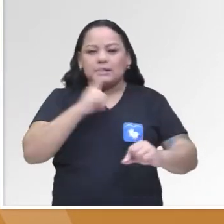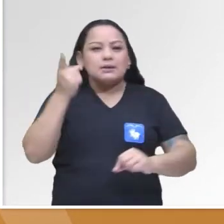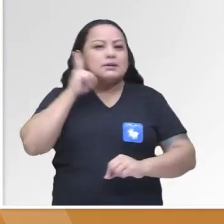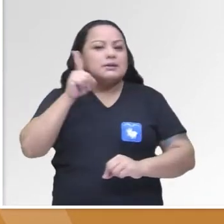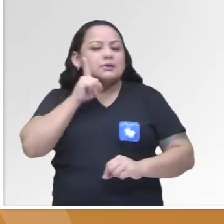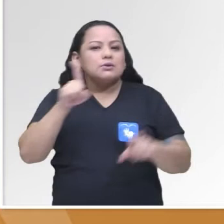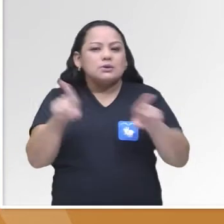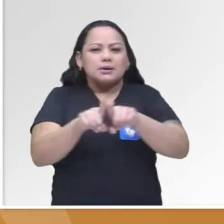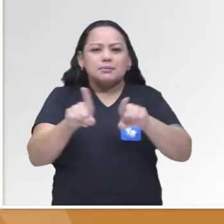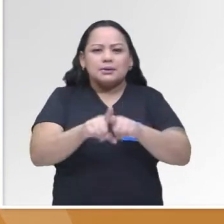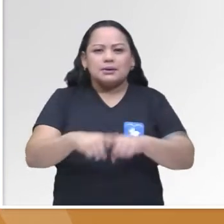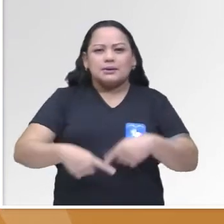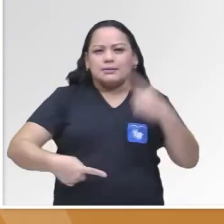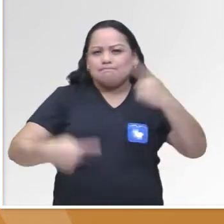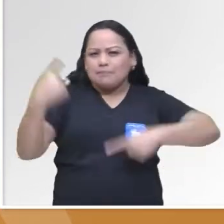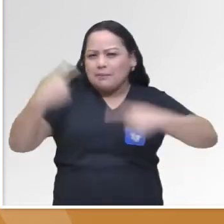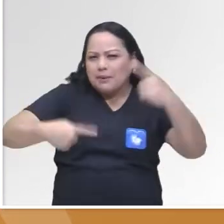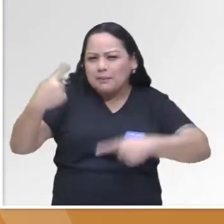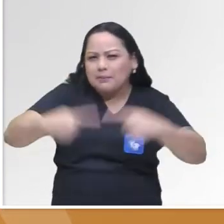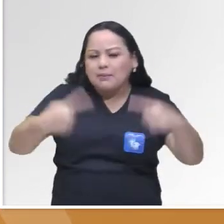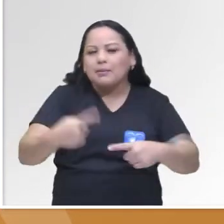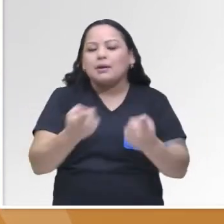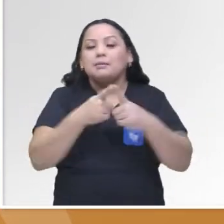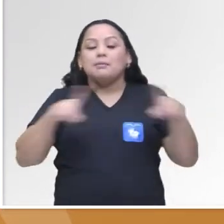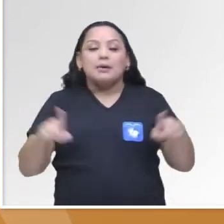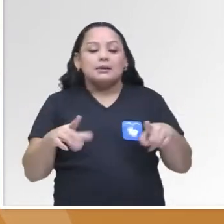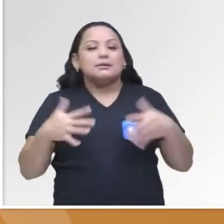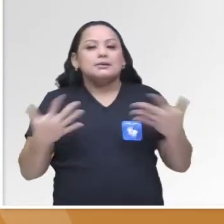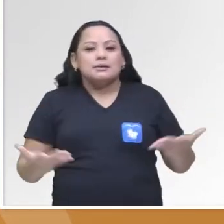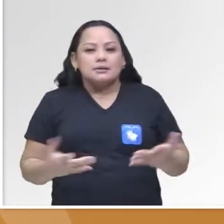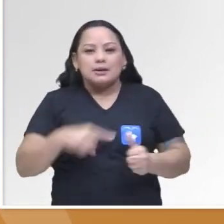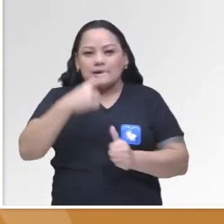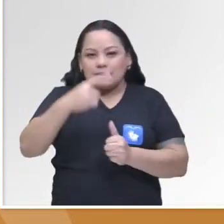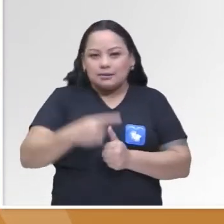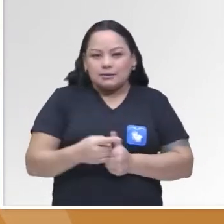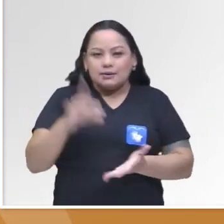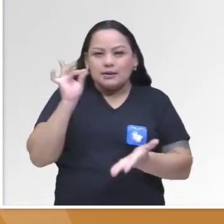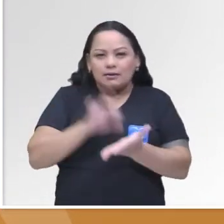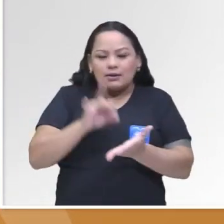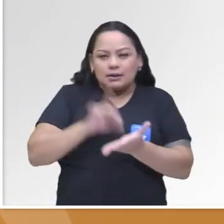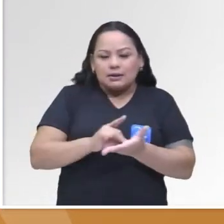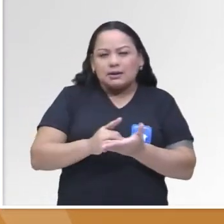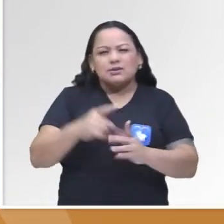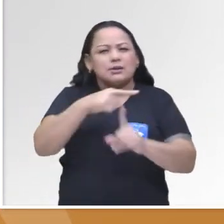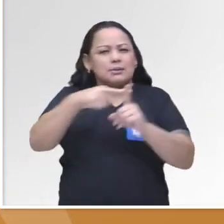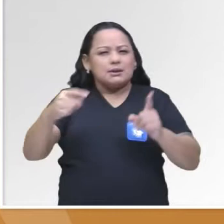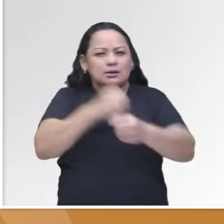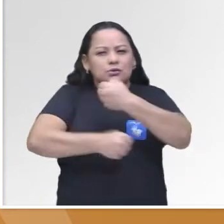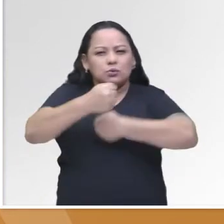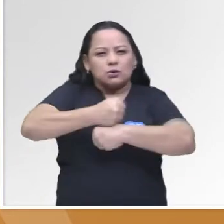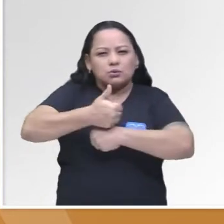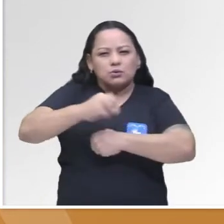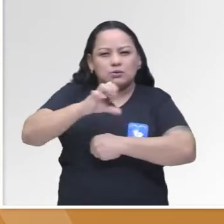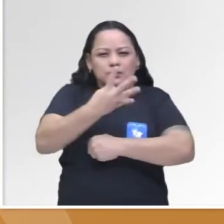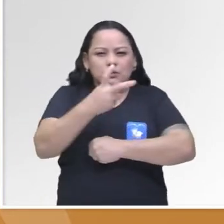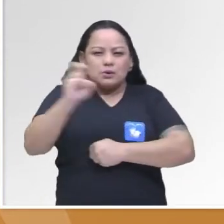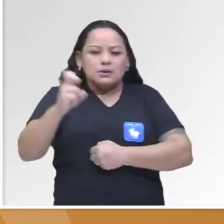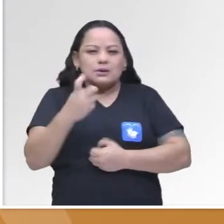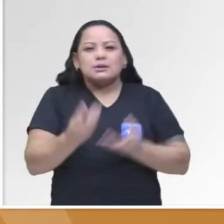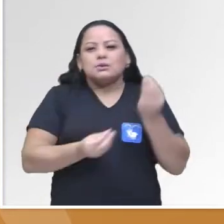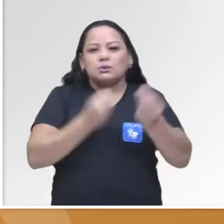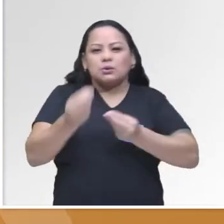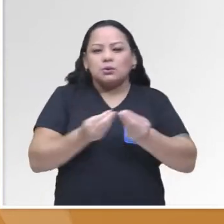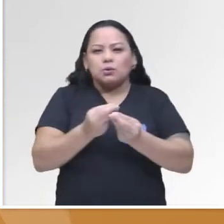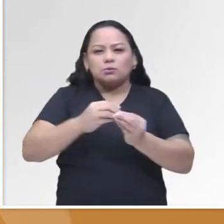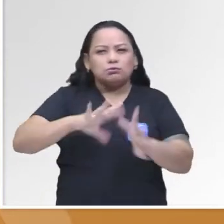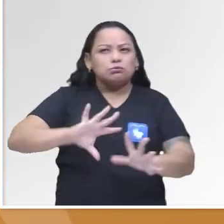também travando essa mesma guerra. Mas, no entanto, na primeira metade de 1945, a gente vê que por conta do